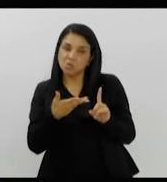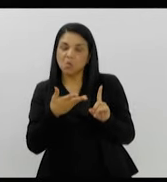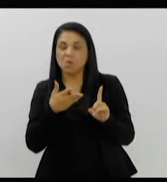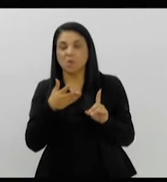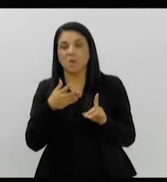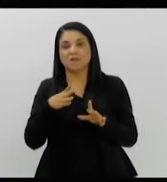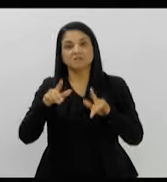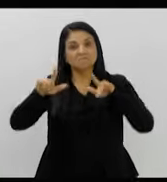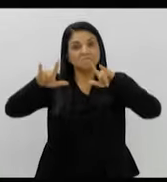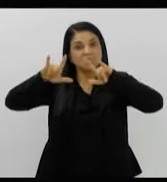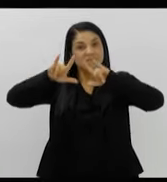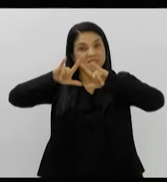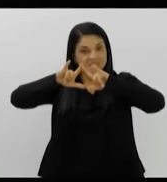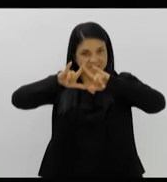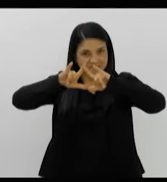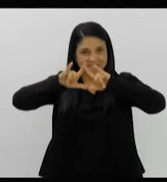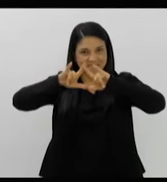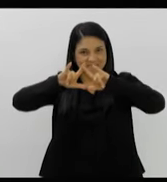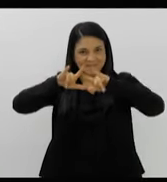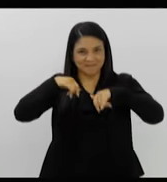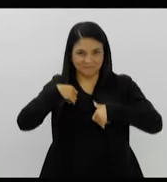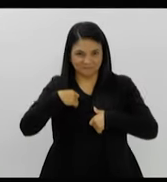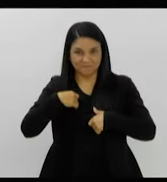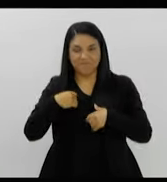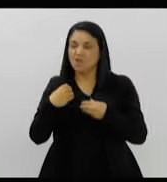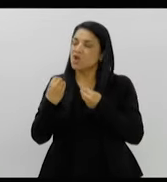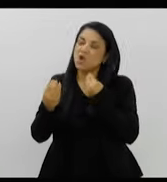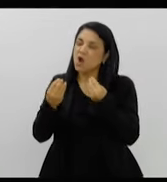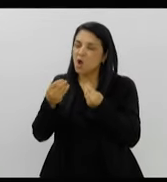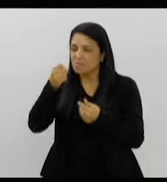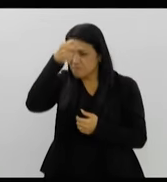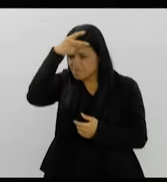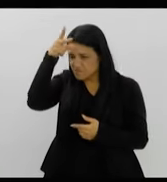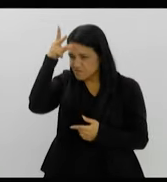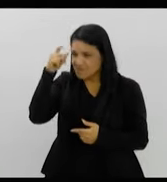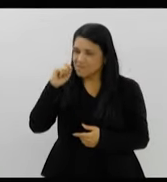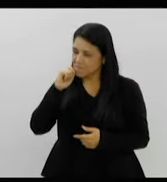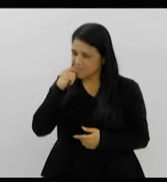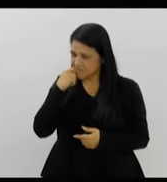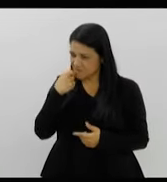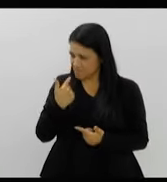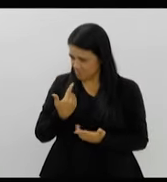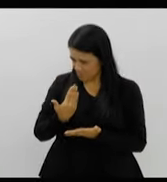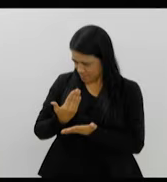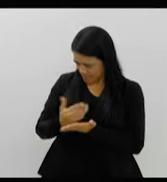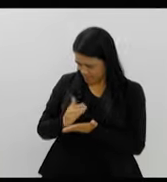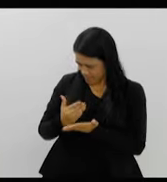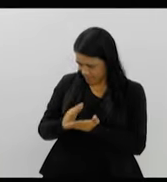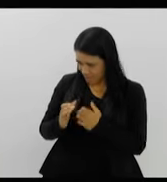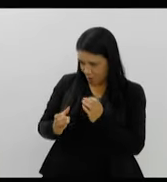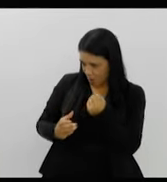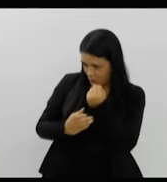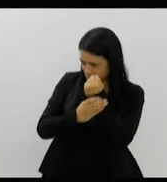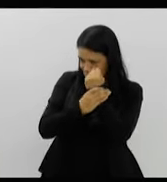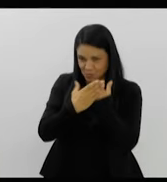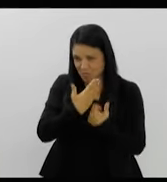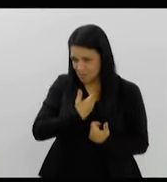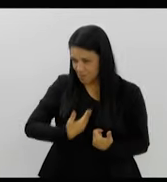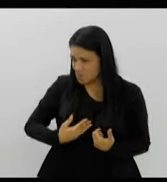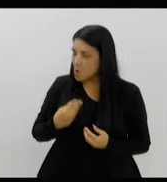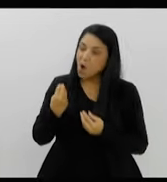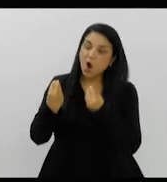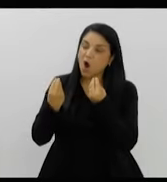então como assim Eduardo pai você não tem nada a ver com a área de segurança pública Como assim Eduardo